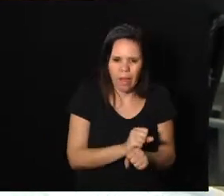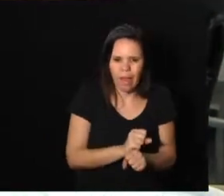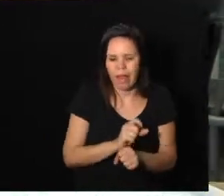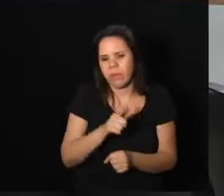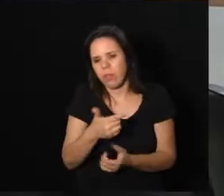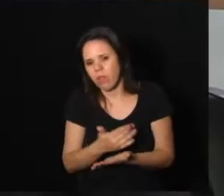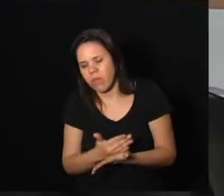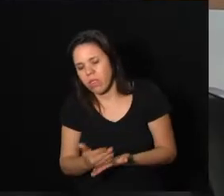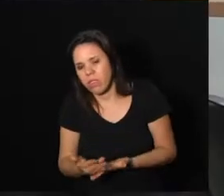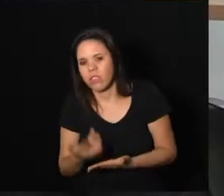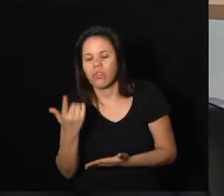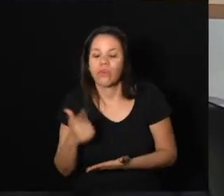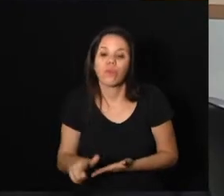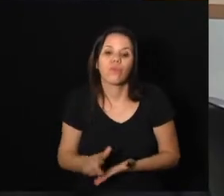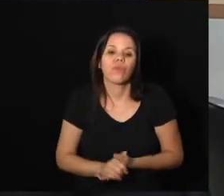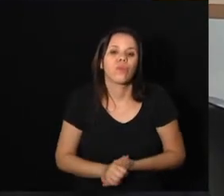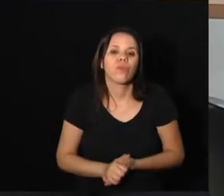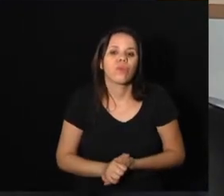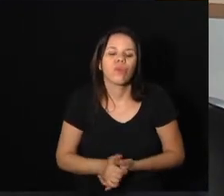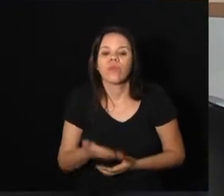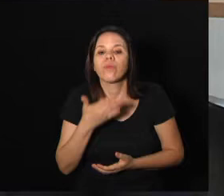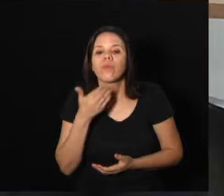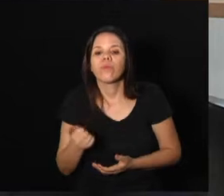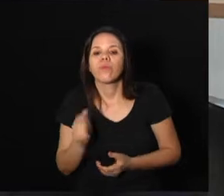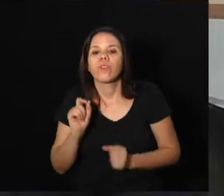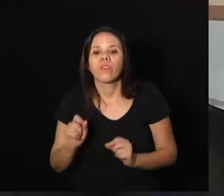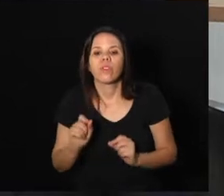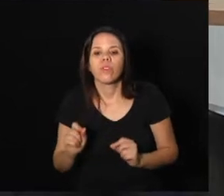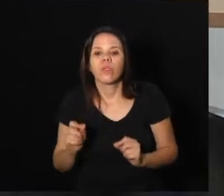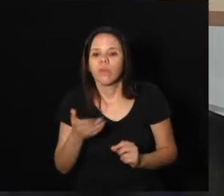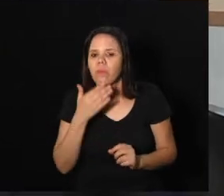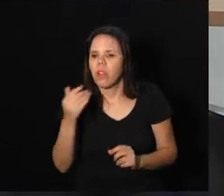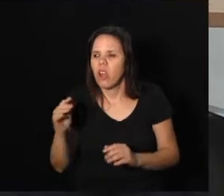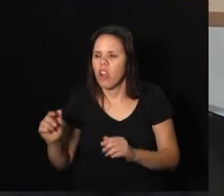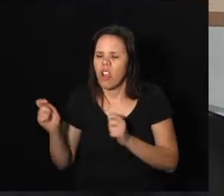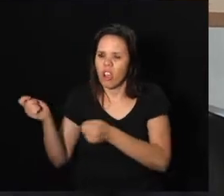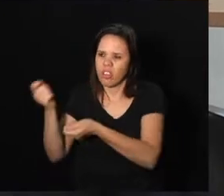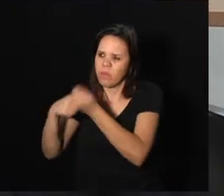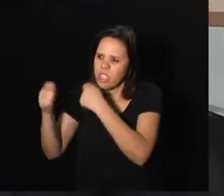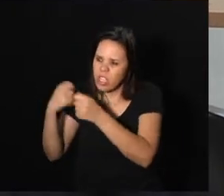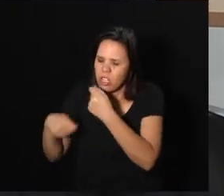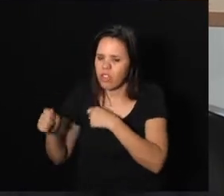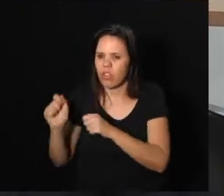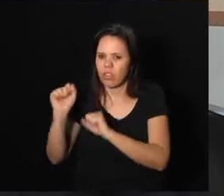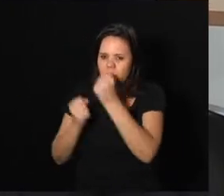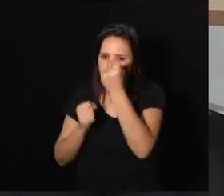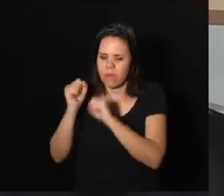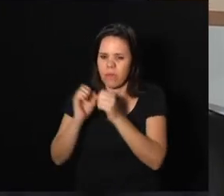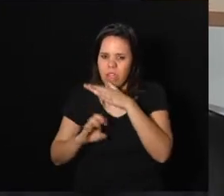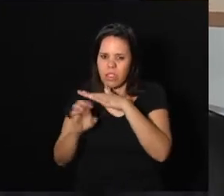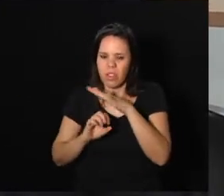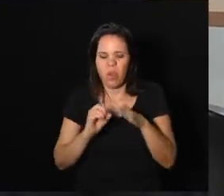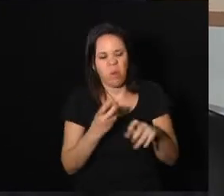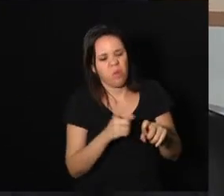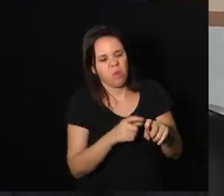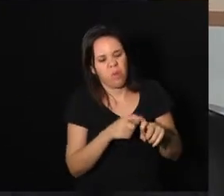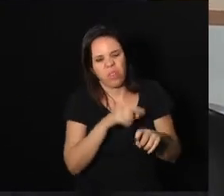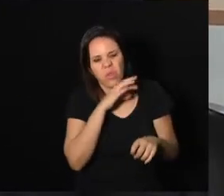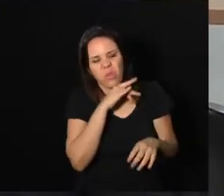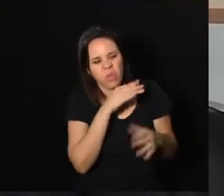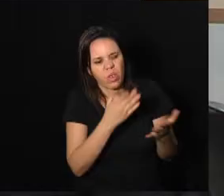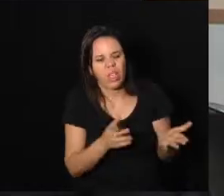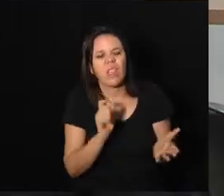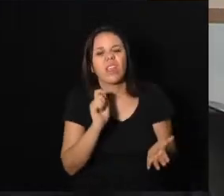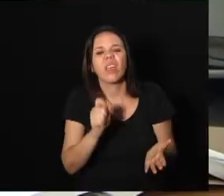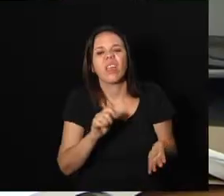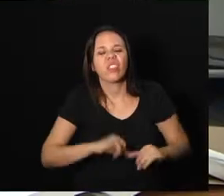de novo. Porque, olha, eu sempre falo, é melhor ele ser o melhor administrador de empresas do que ser um médico medíocre. Porque quem paga é